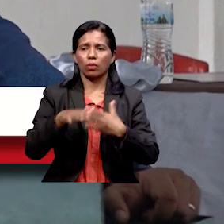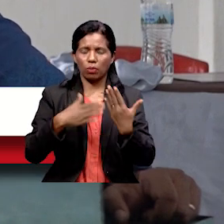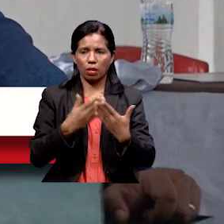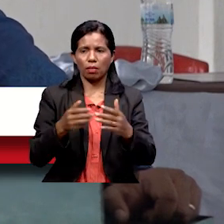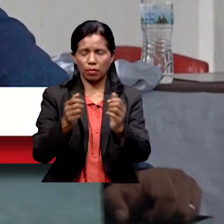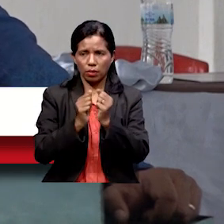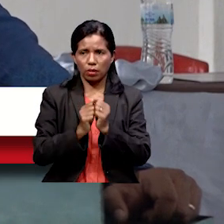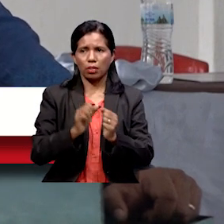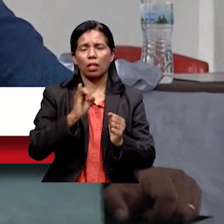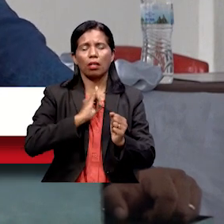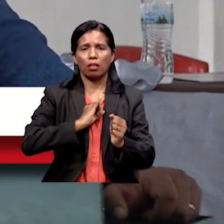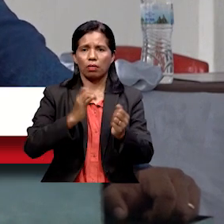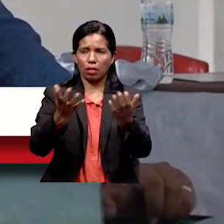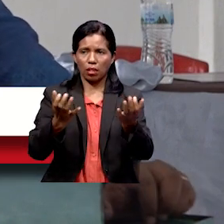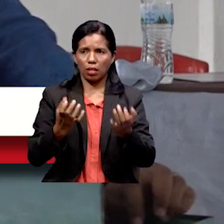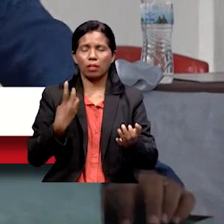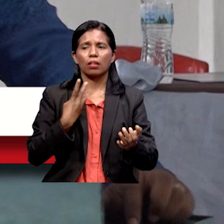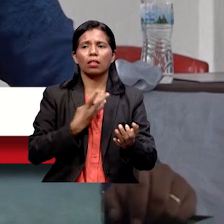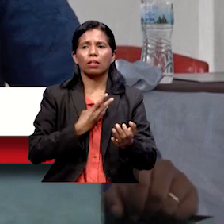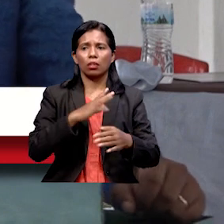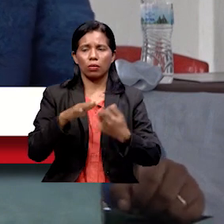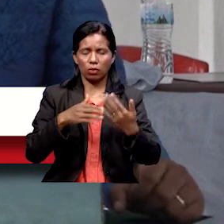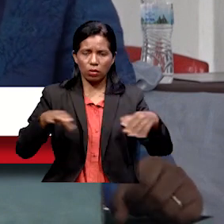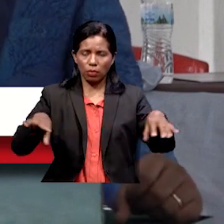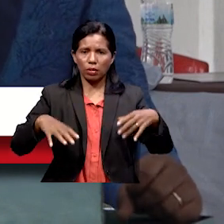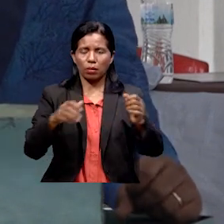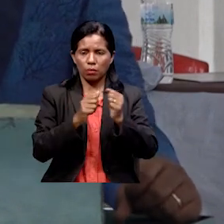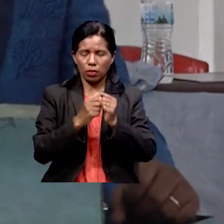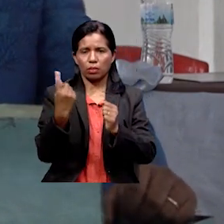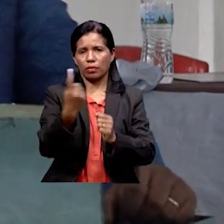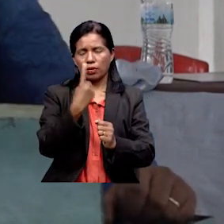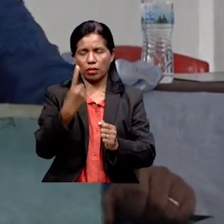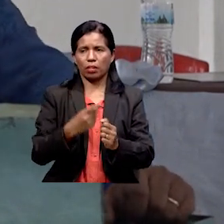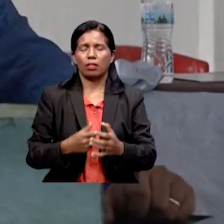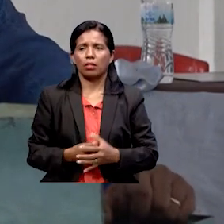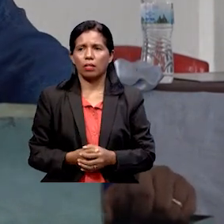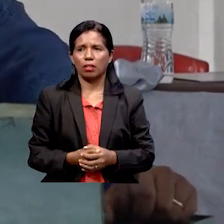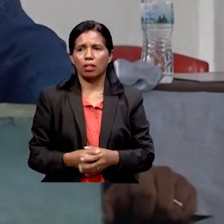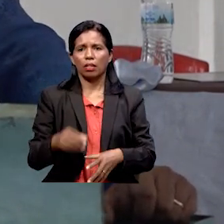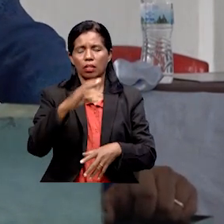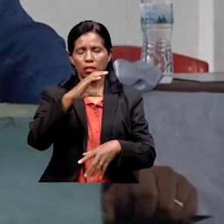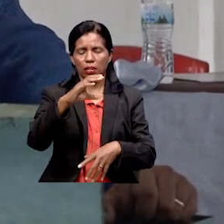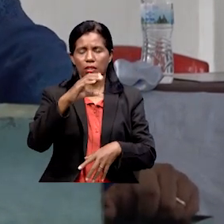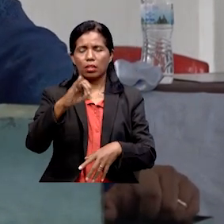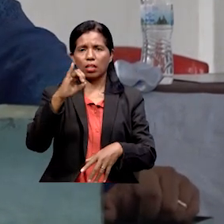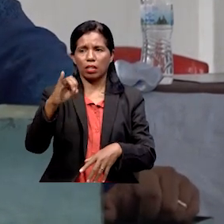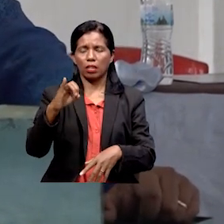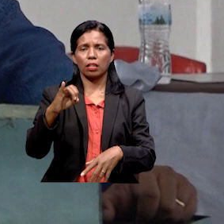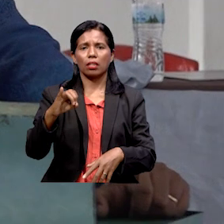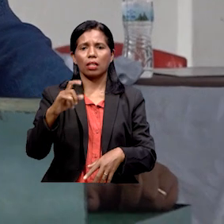ao acarar, Ita Rotu serviço a muito mafati, para, se se aí, né, Bele Lau